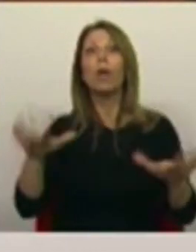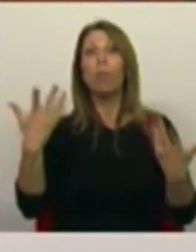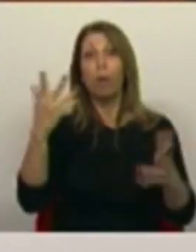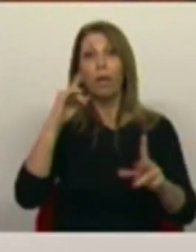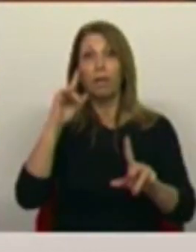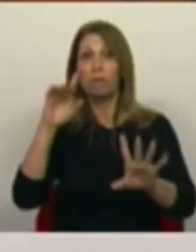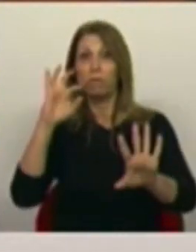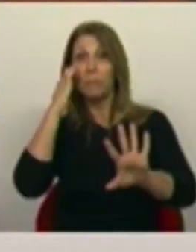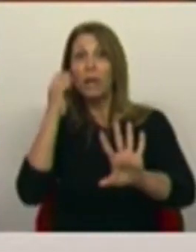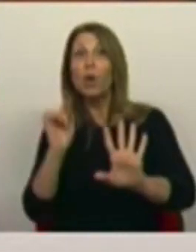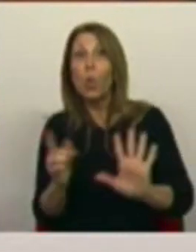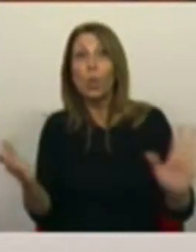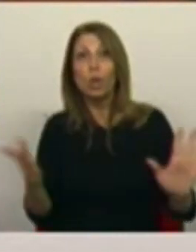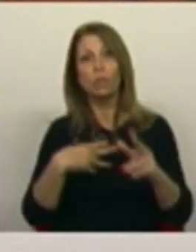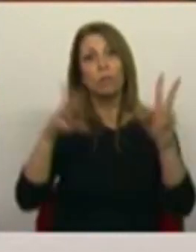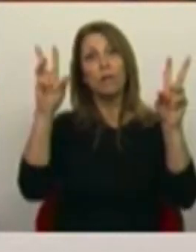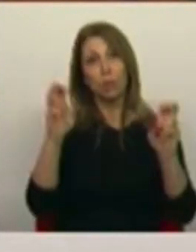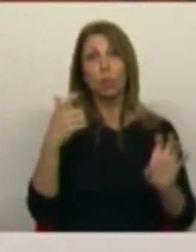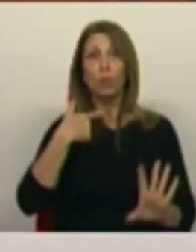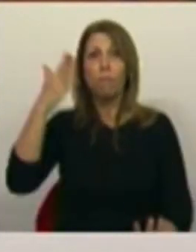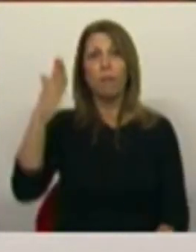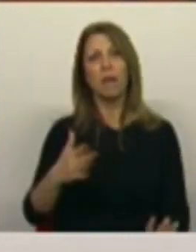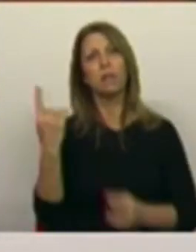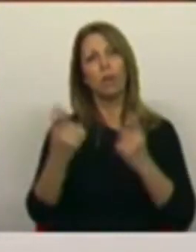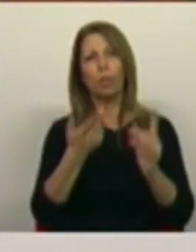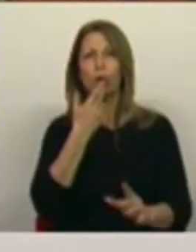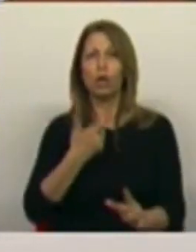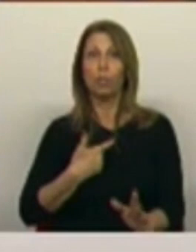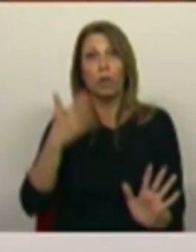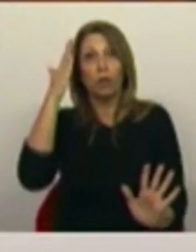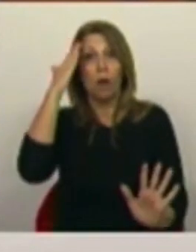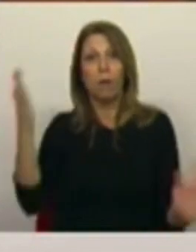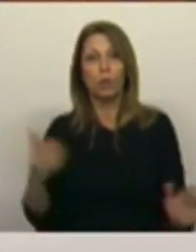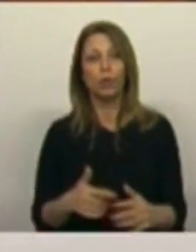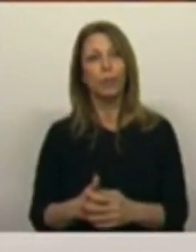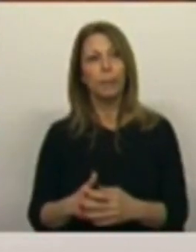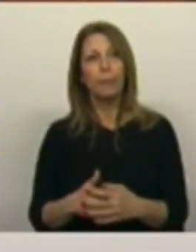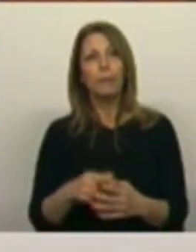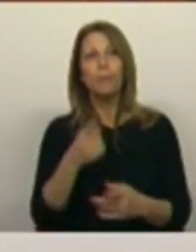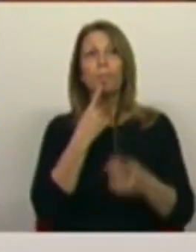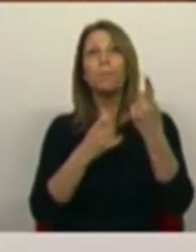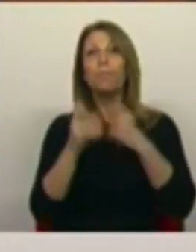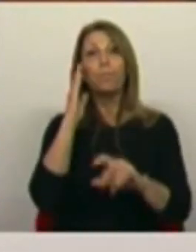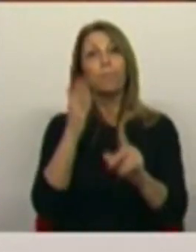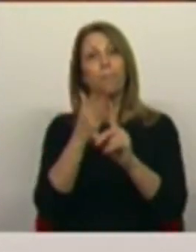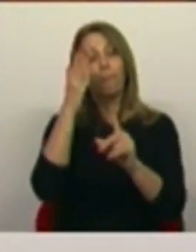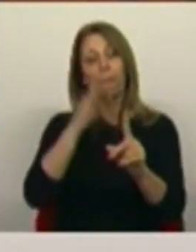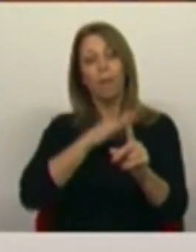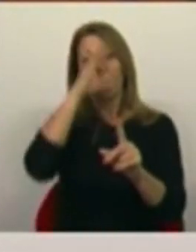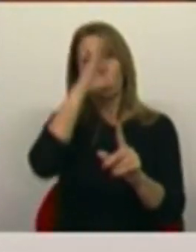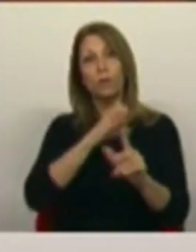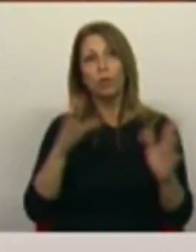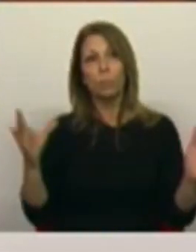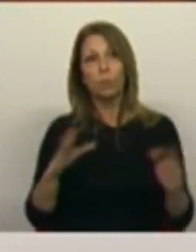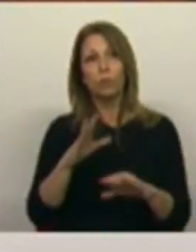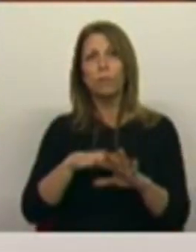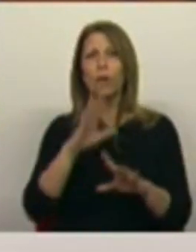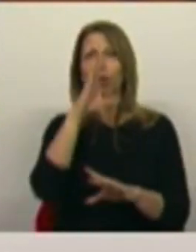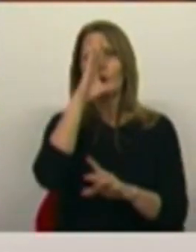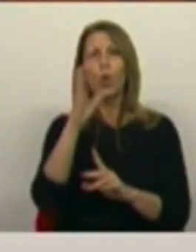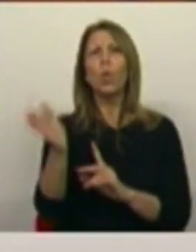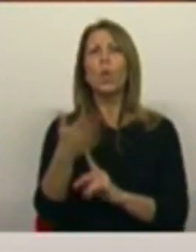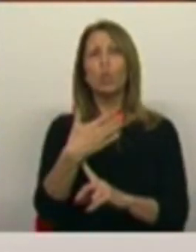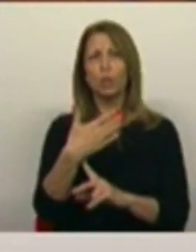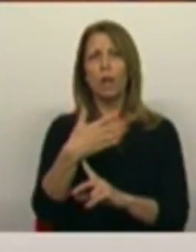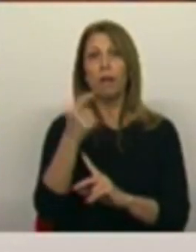é um assunto que nos merece, pelo menos, algumas respostas. Uma questão também muito concreta, Sr. Ministro, que se prende com os consulados, e há